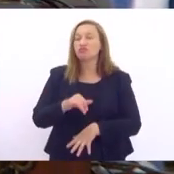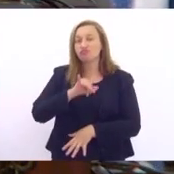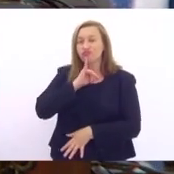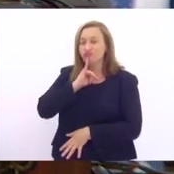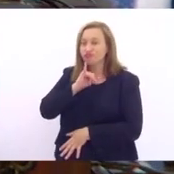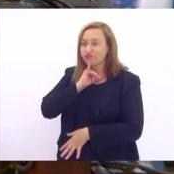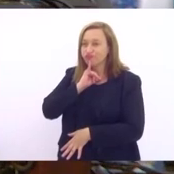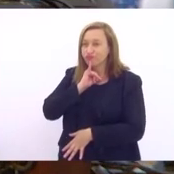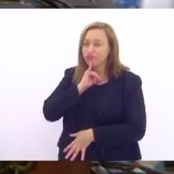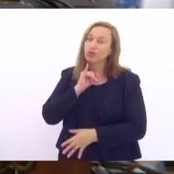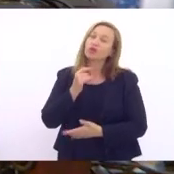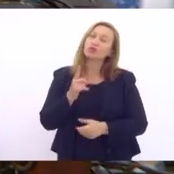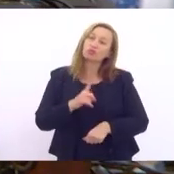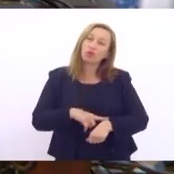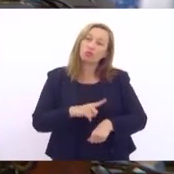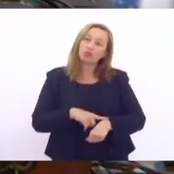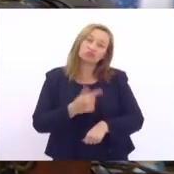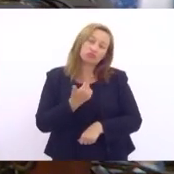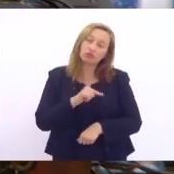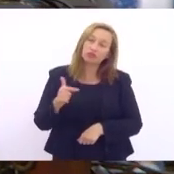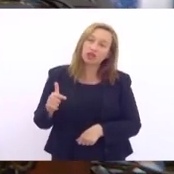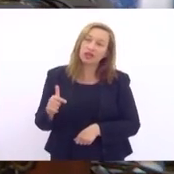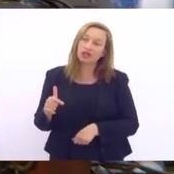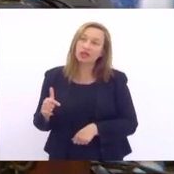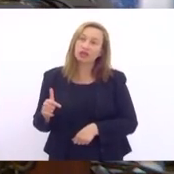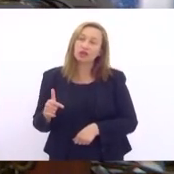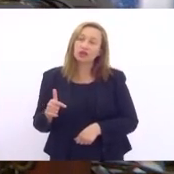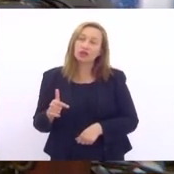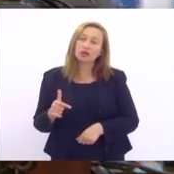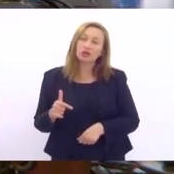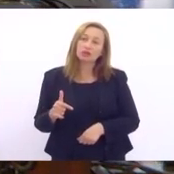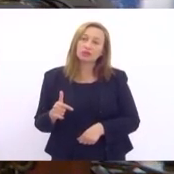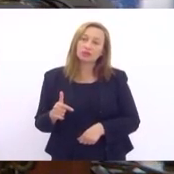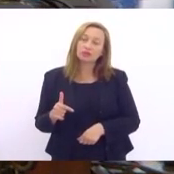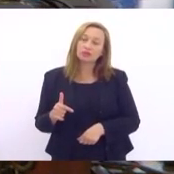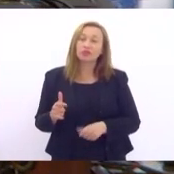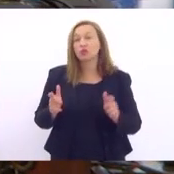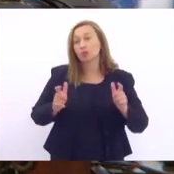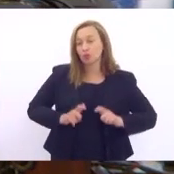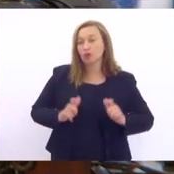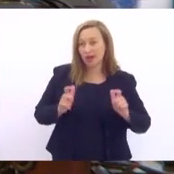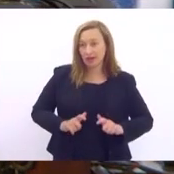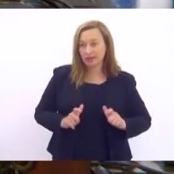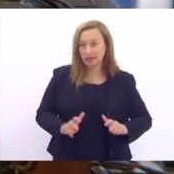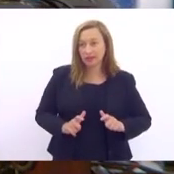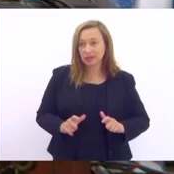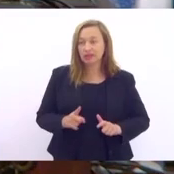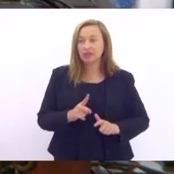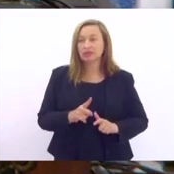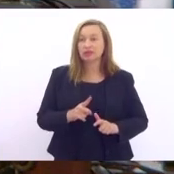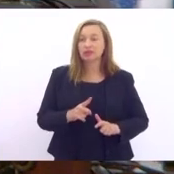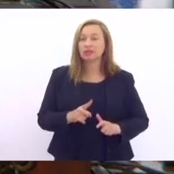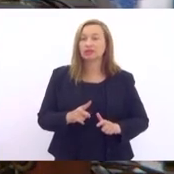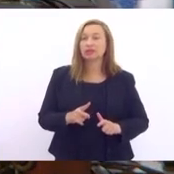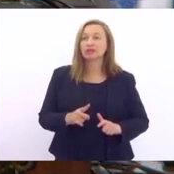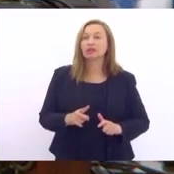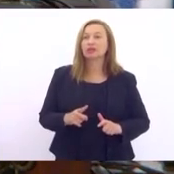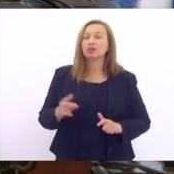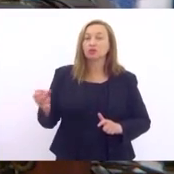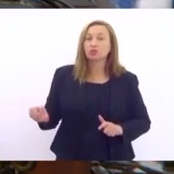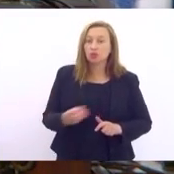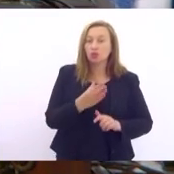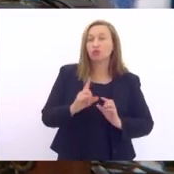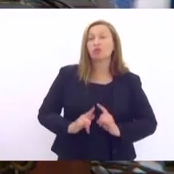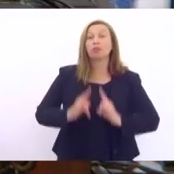tem esse espaço na nossa sede da Rua México. Mais do que isso,